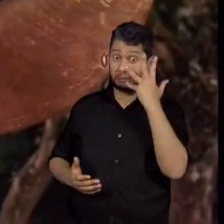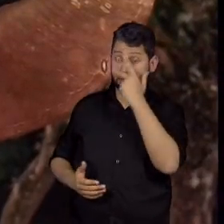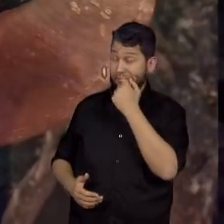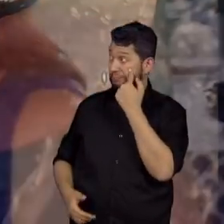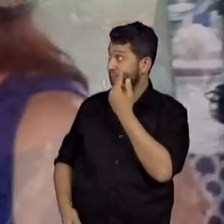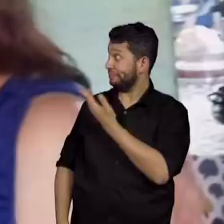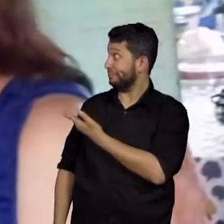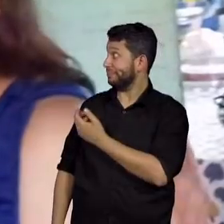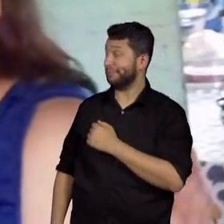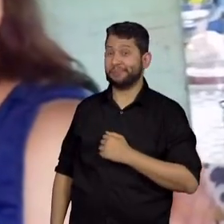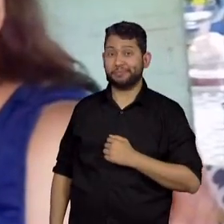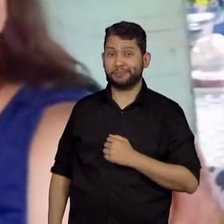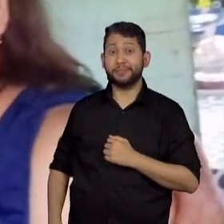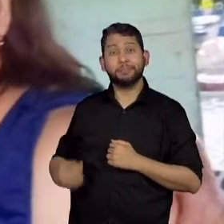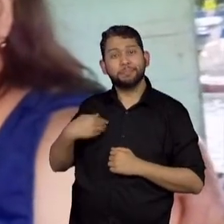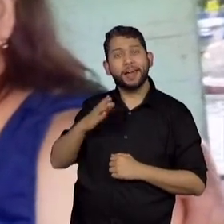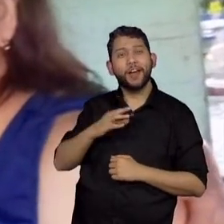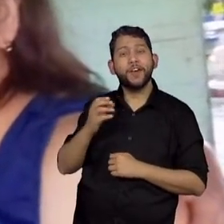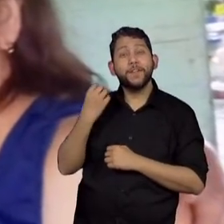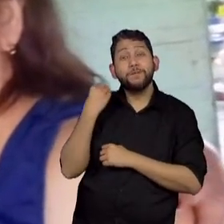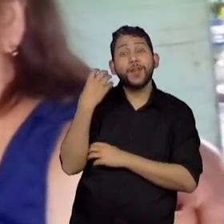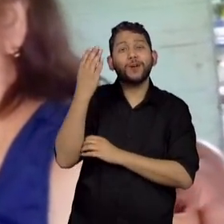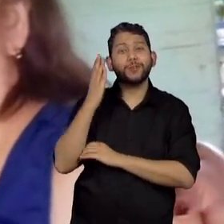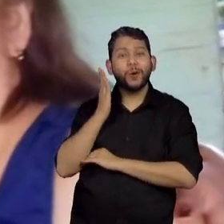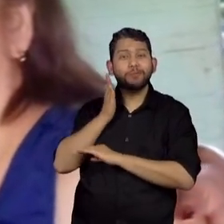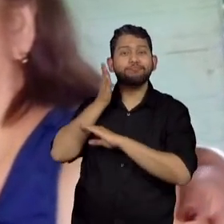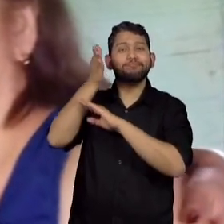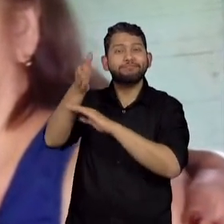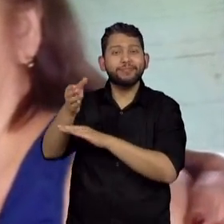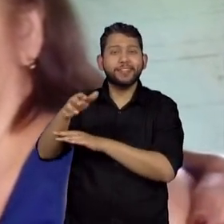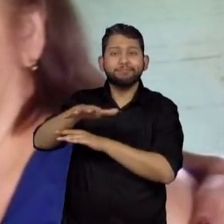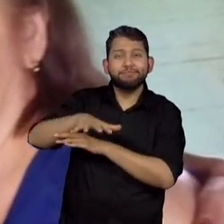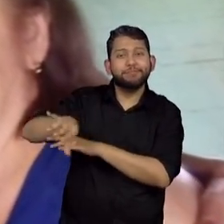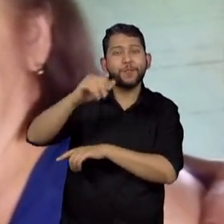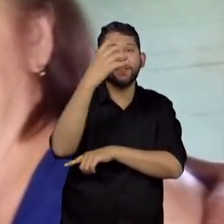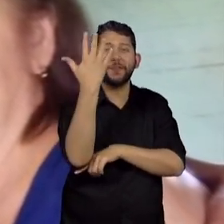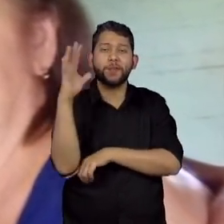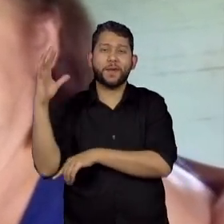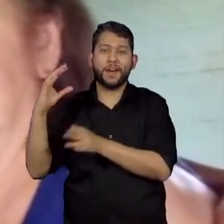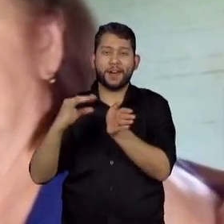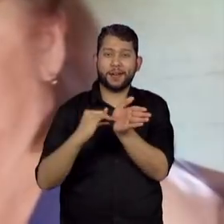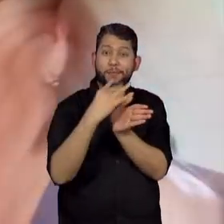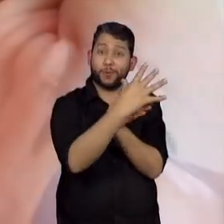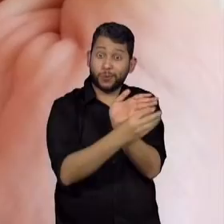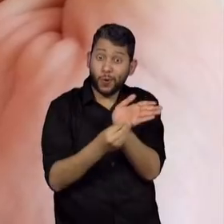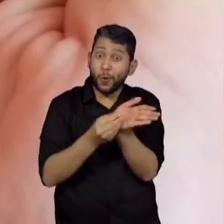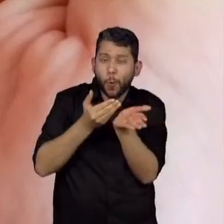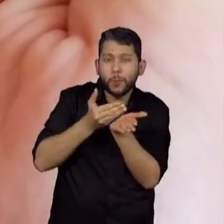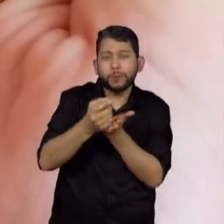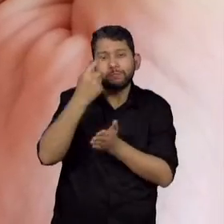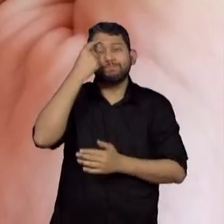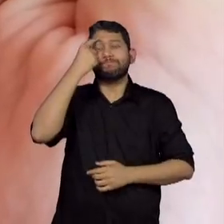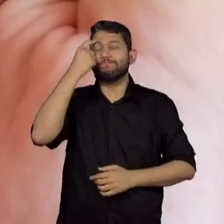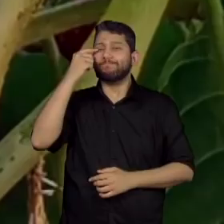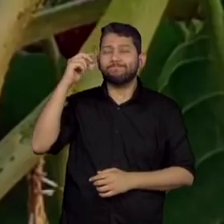Foi nesta viagem à Amazônia que o trabalho com os bordados começou a ser desenvolvido.